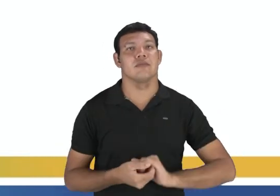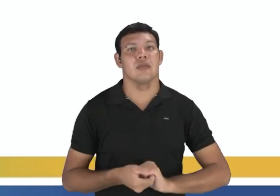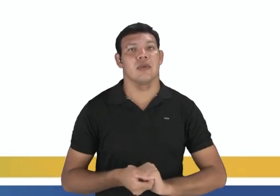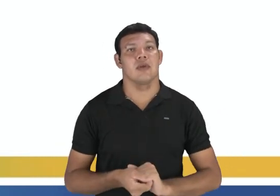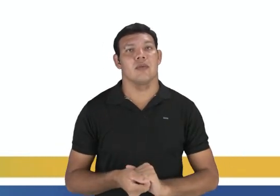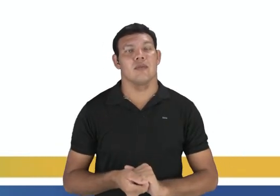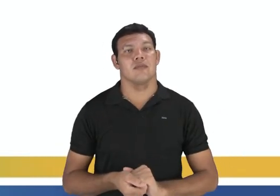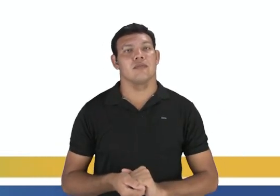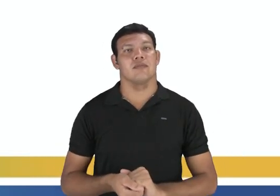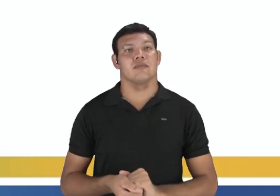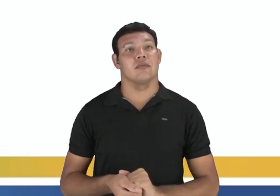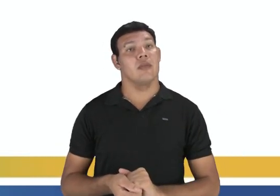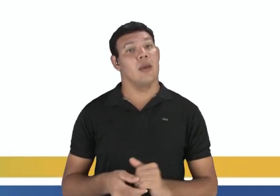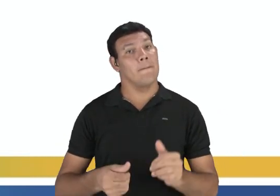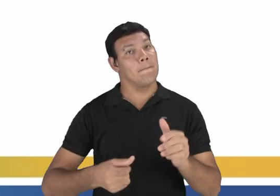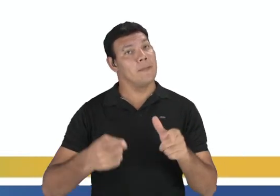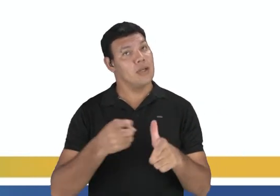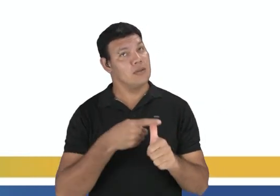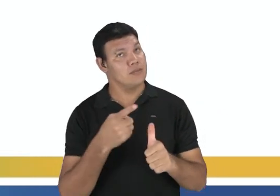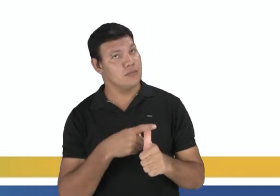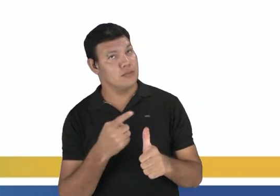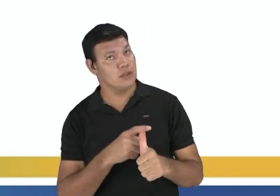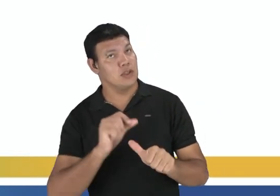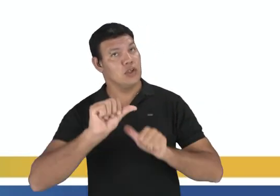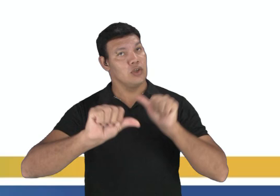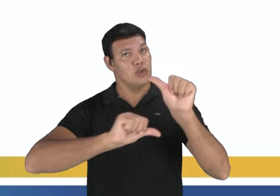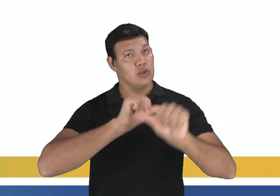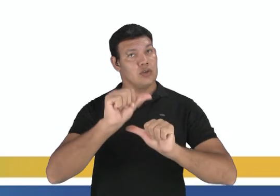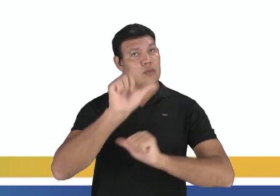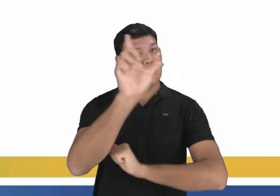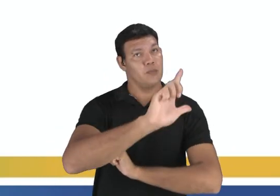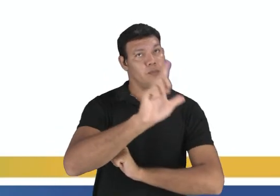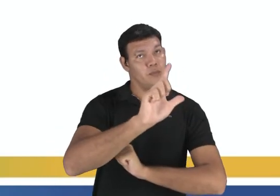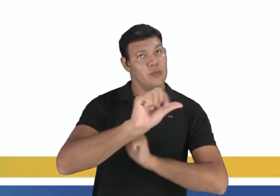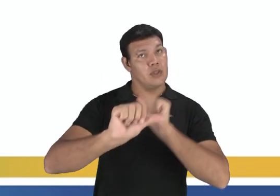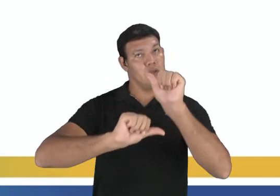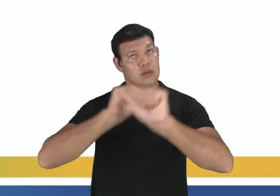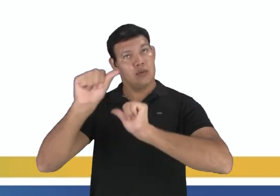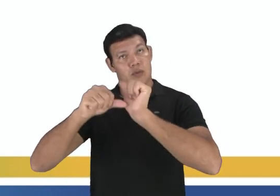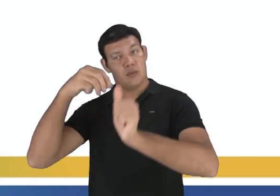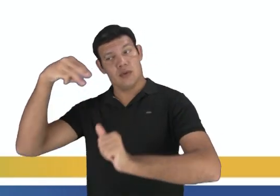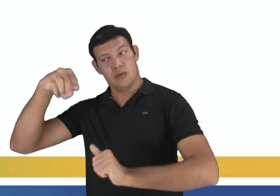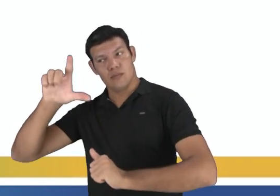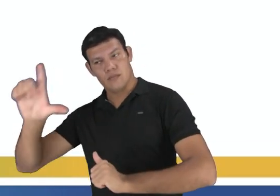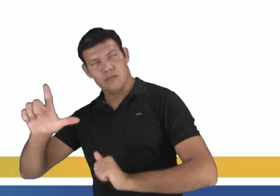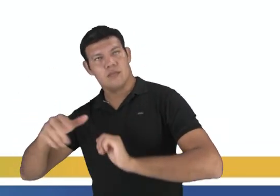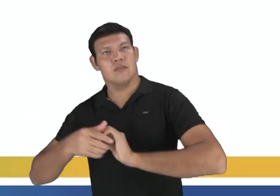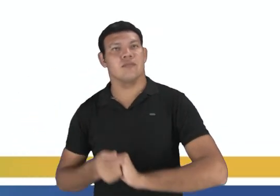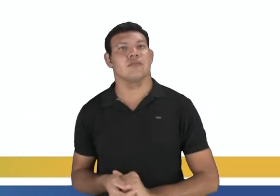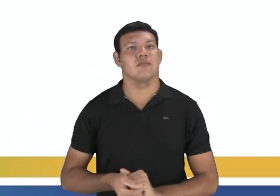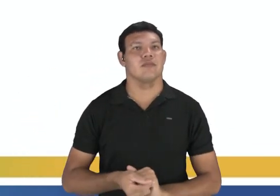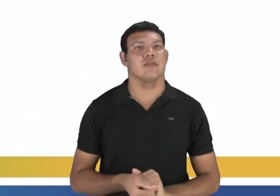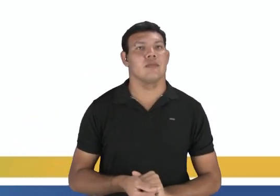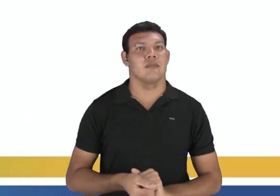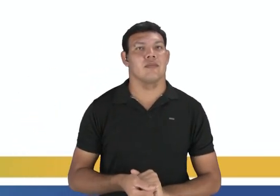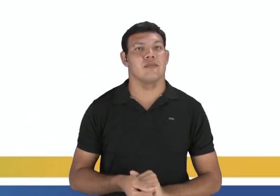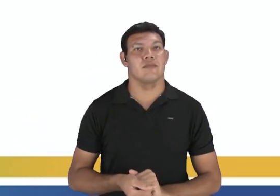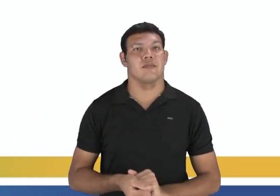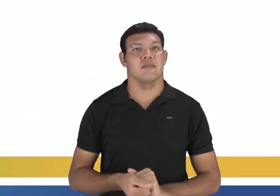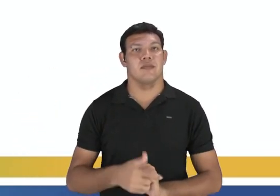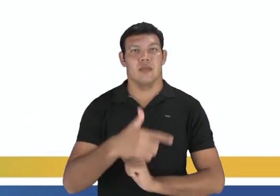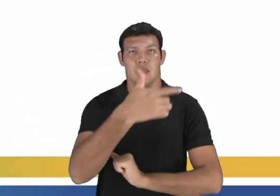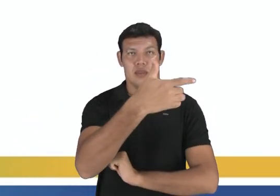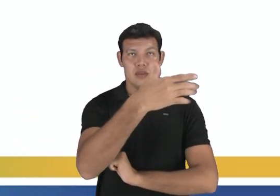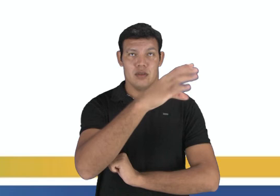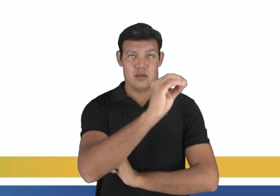a primeira situação é você fazer a transformação de 20 litros para mililitro. E aí percebam que